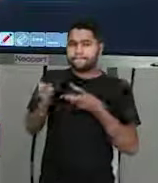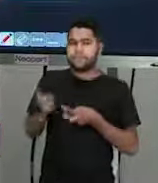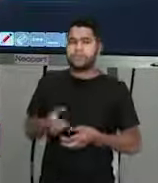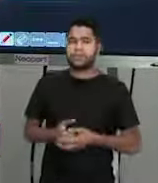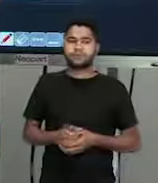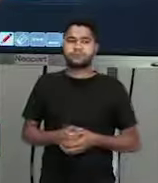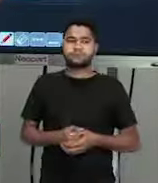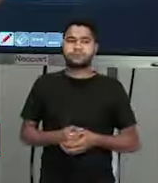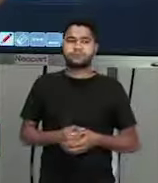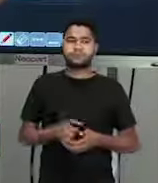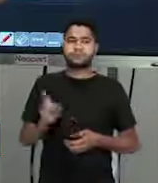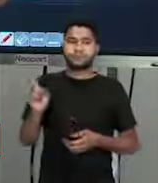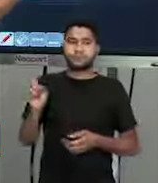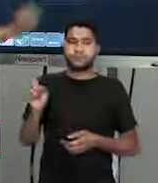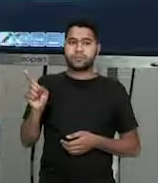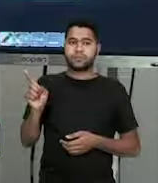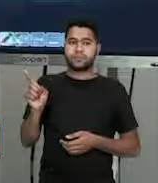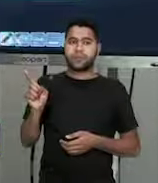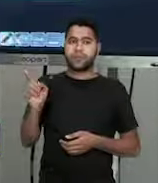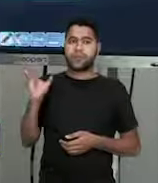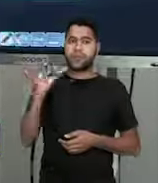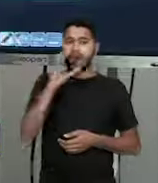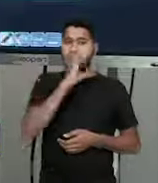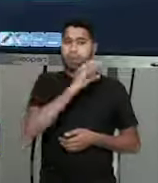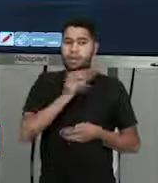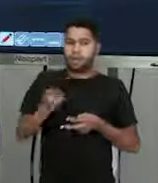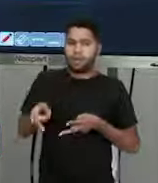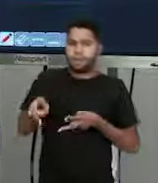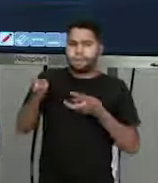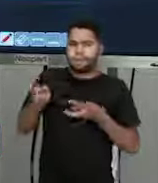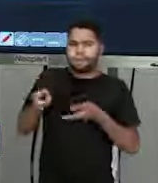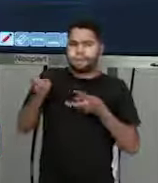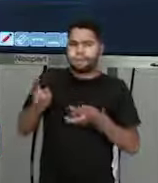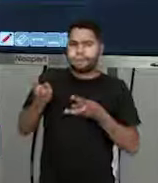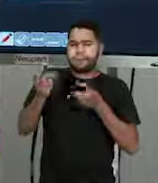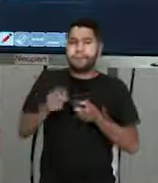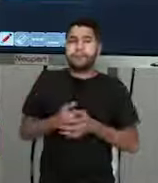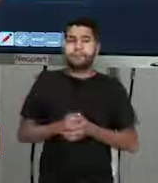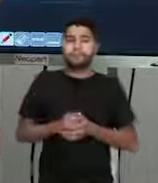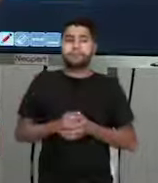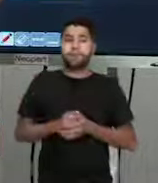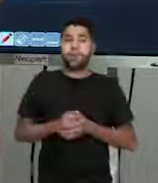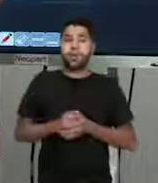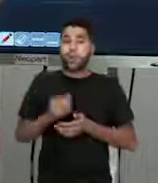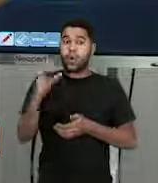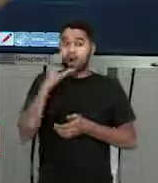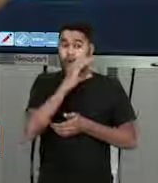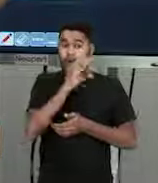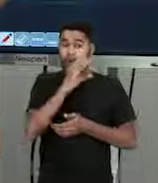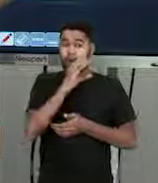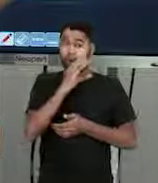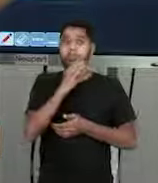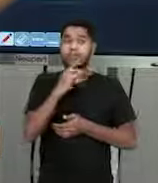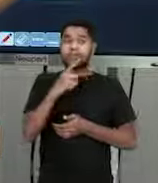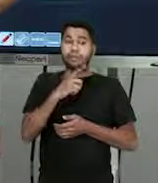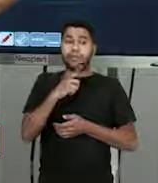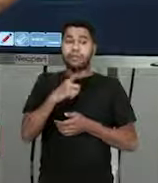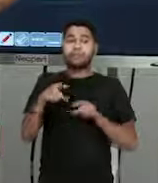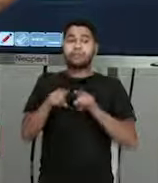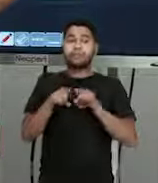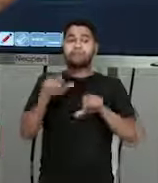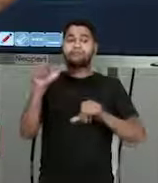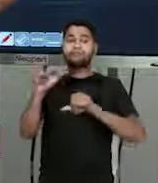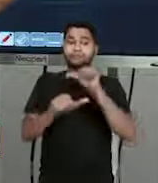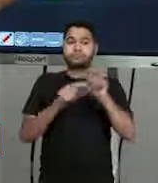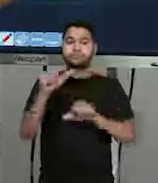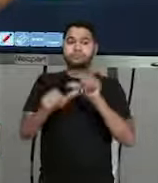tenho aqui o calor retirado da fonte quente. Parte desse calor é transformado